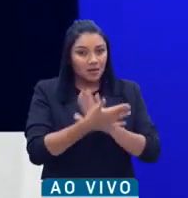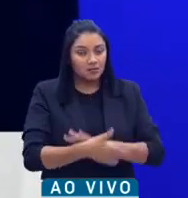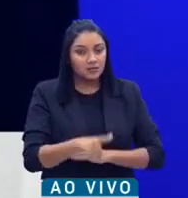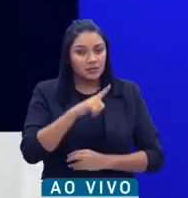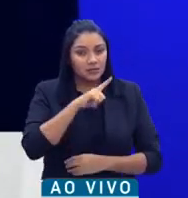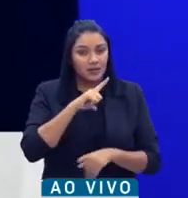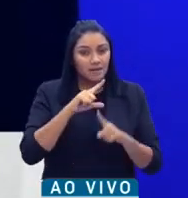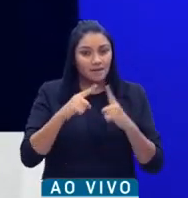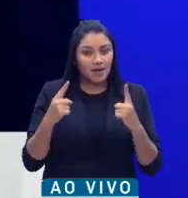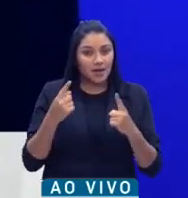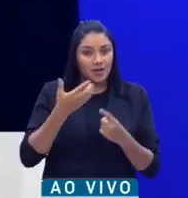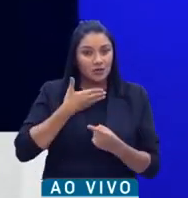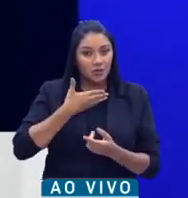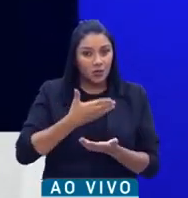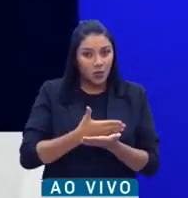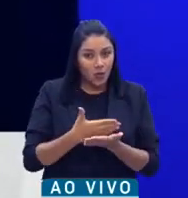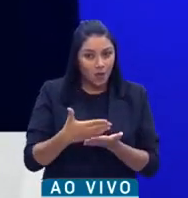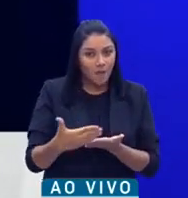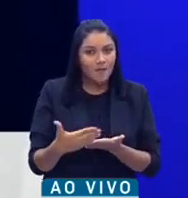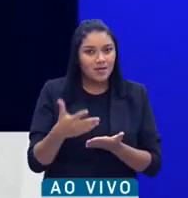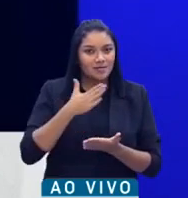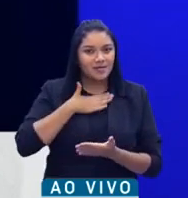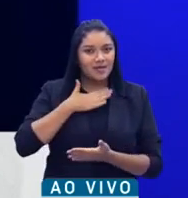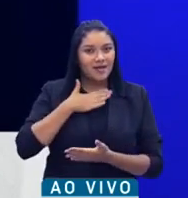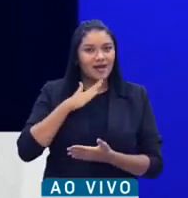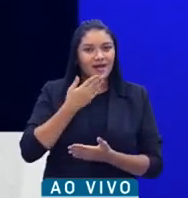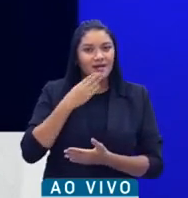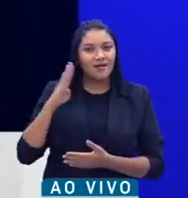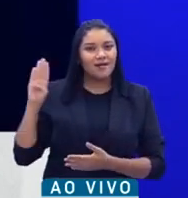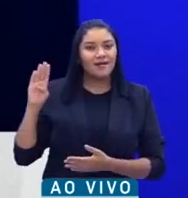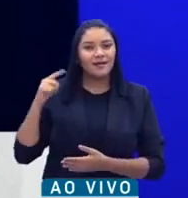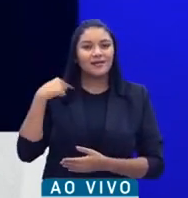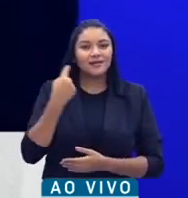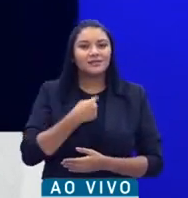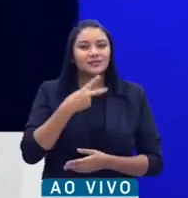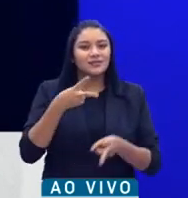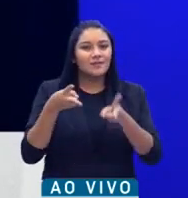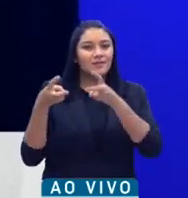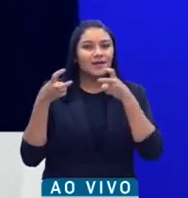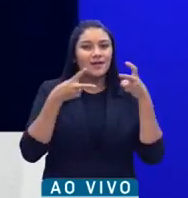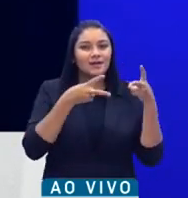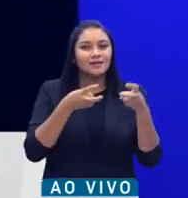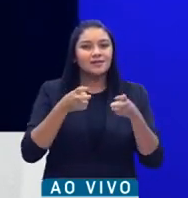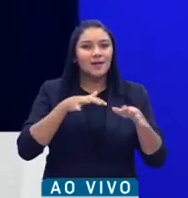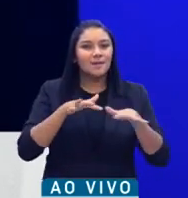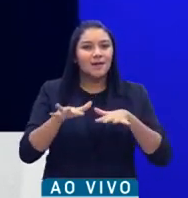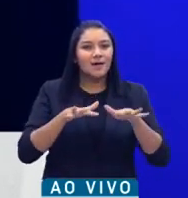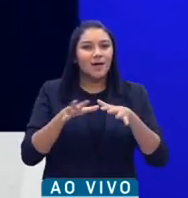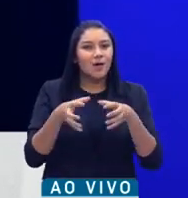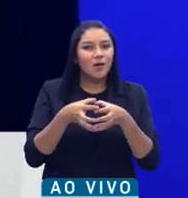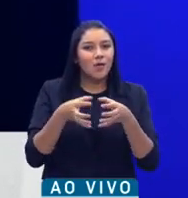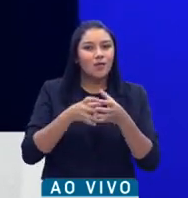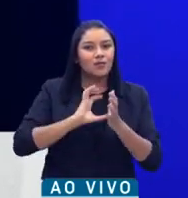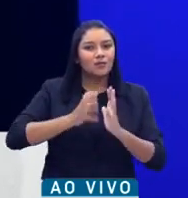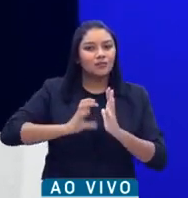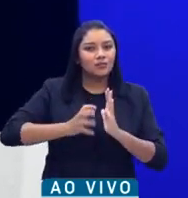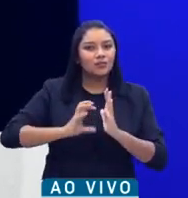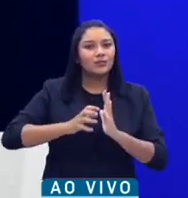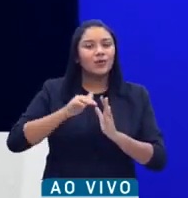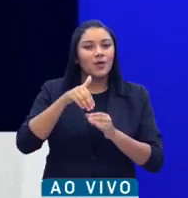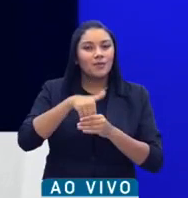desde o início da minha pré-candidatura que a gente vê um movimento por parte de alguns grupos políticos na tentativa